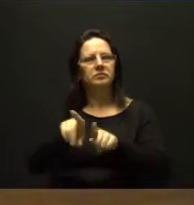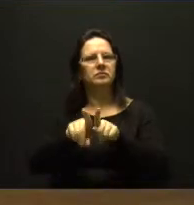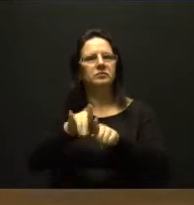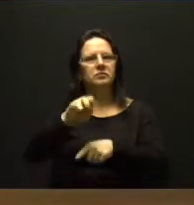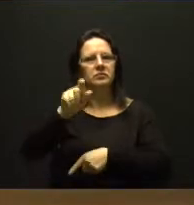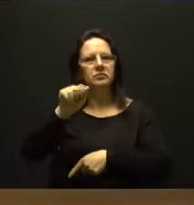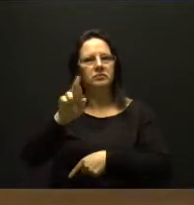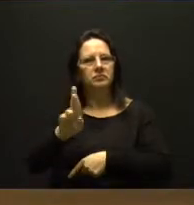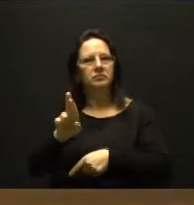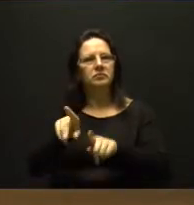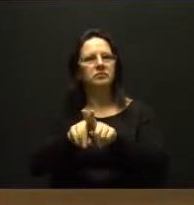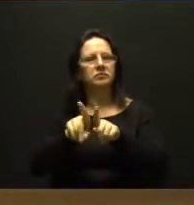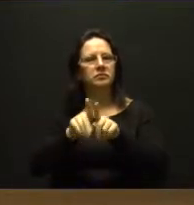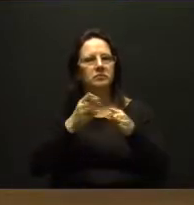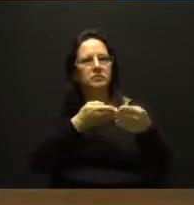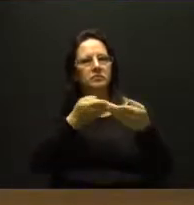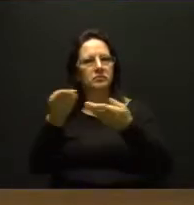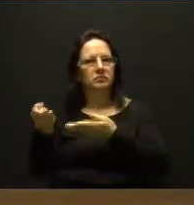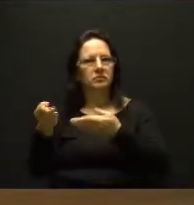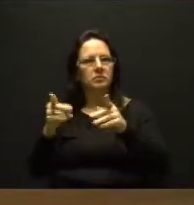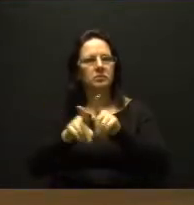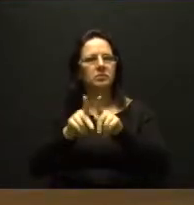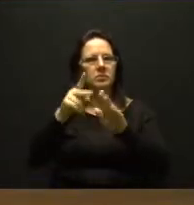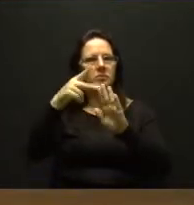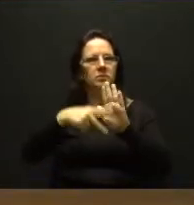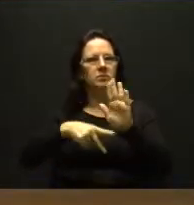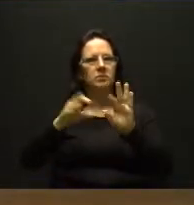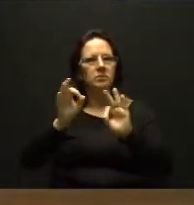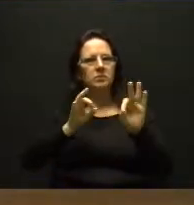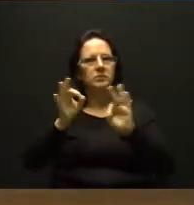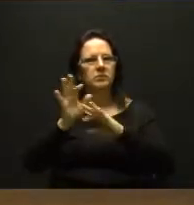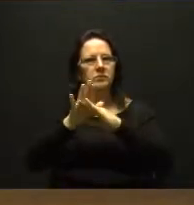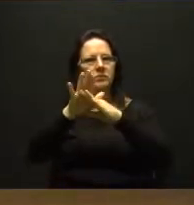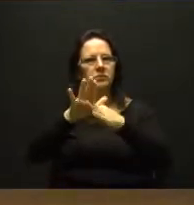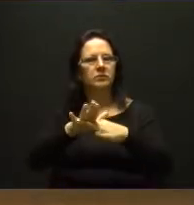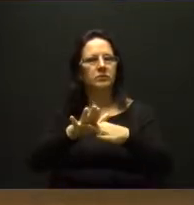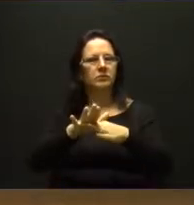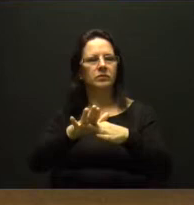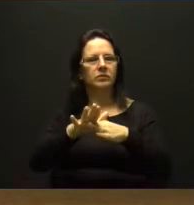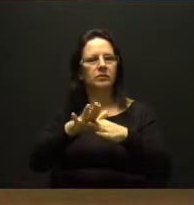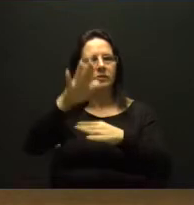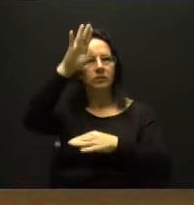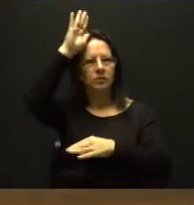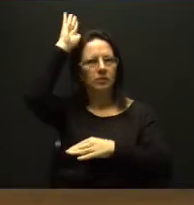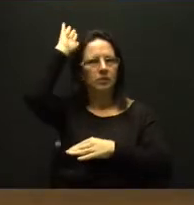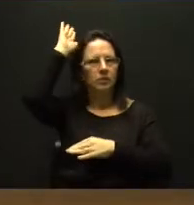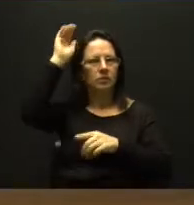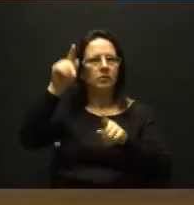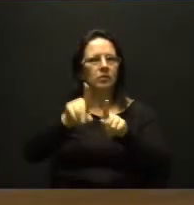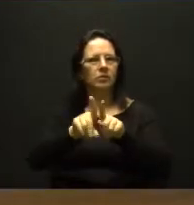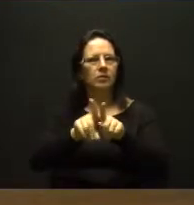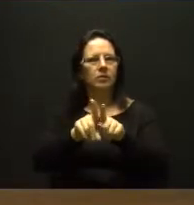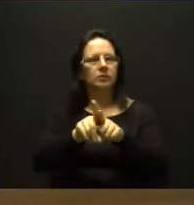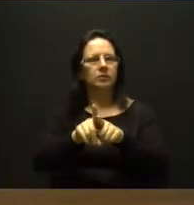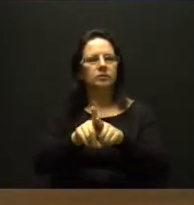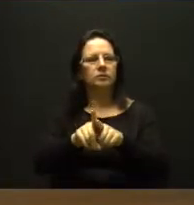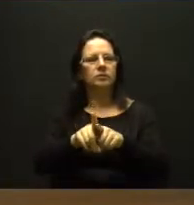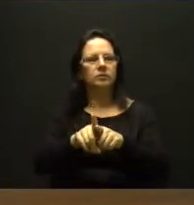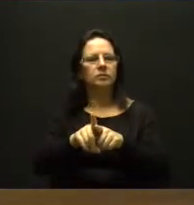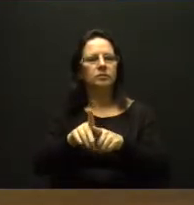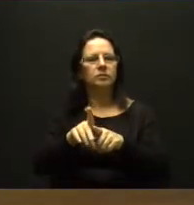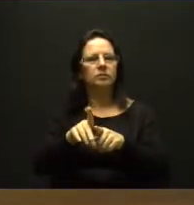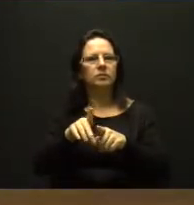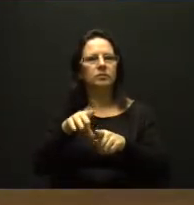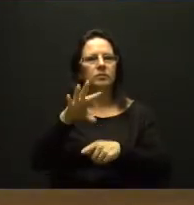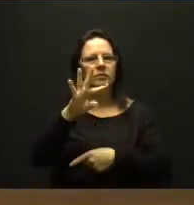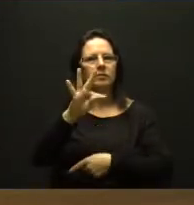e nós participamos também de um projeto que era para favorecer o corpo de bombeiros que era sobre